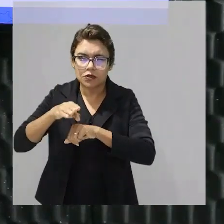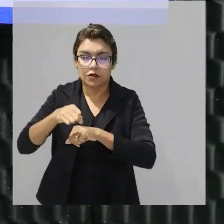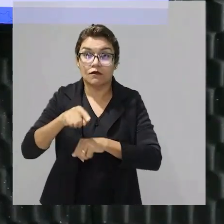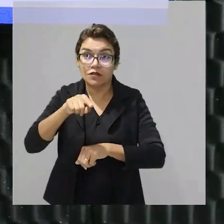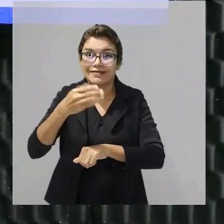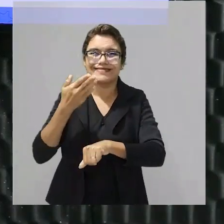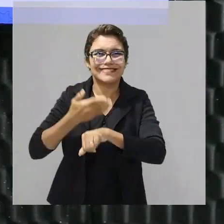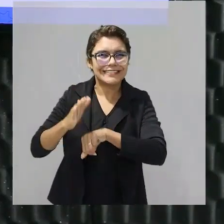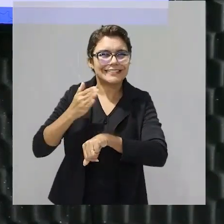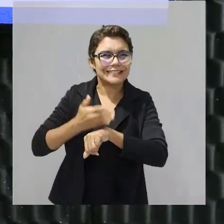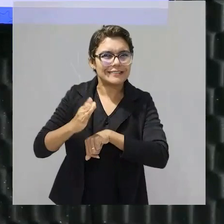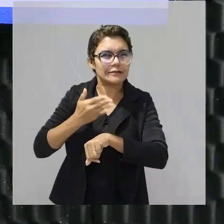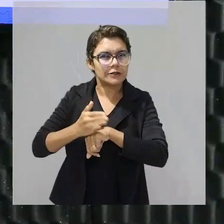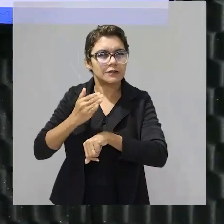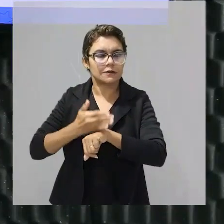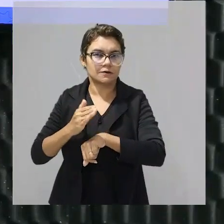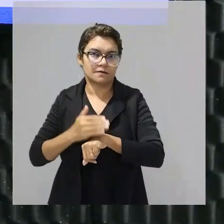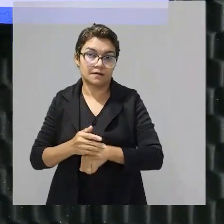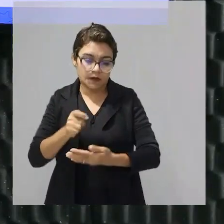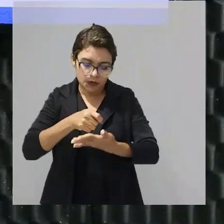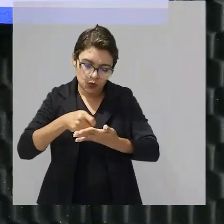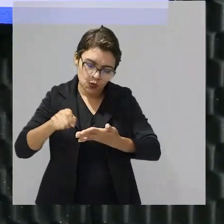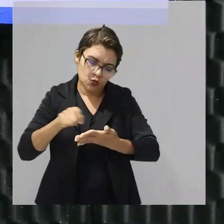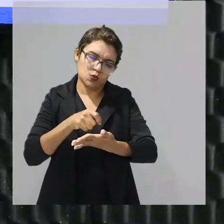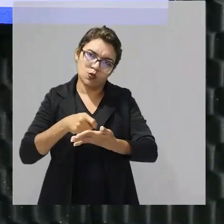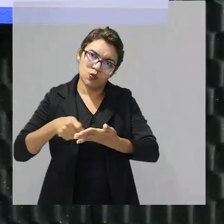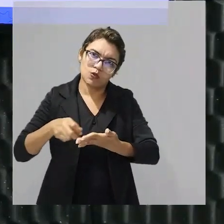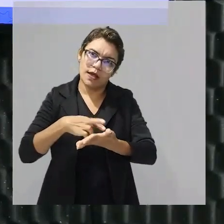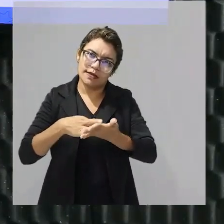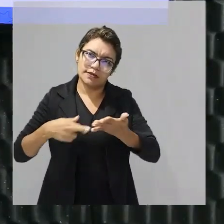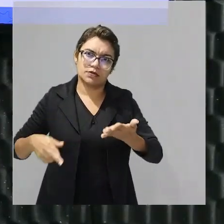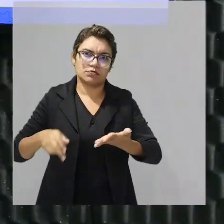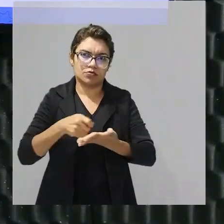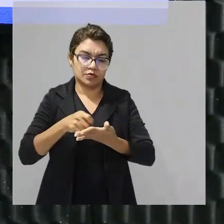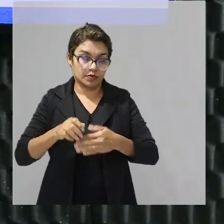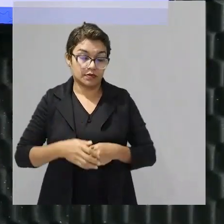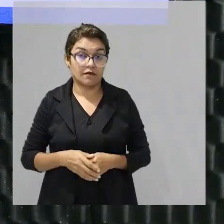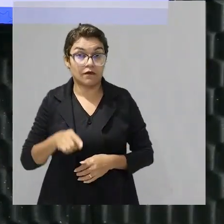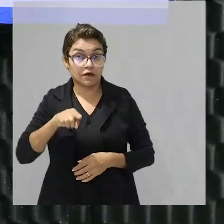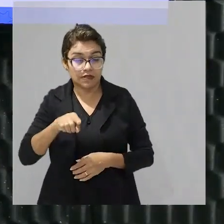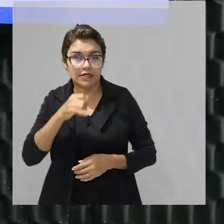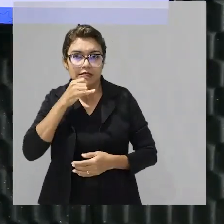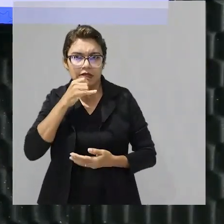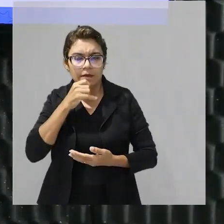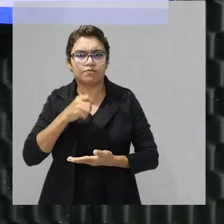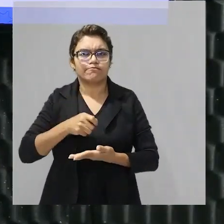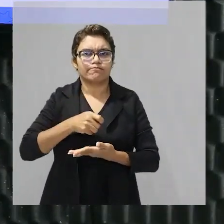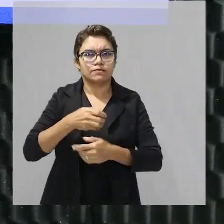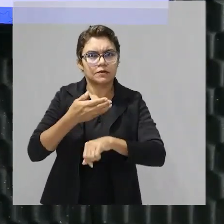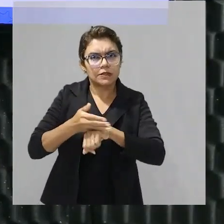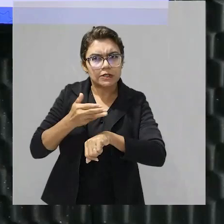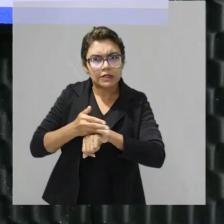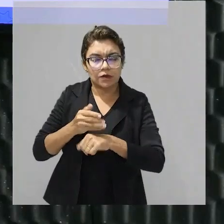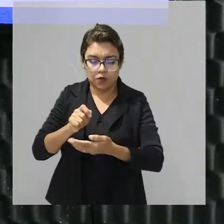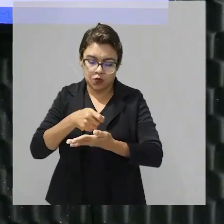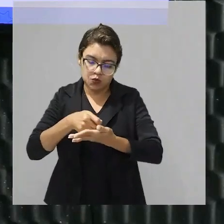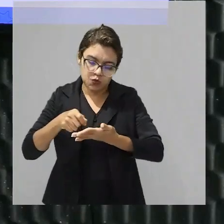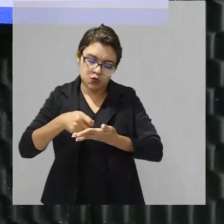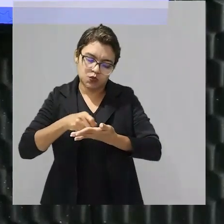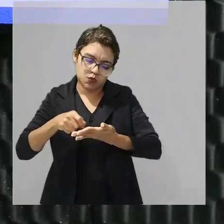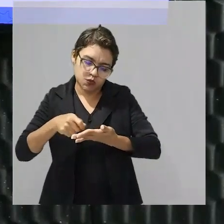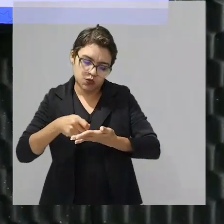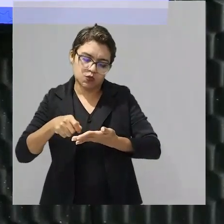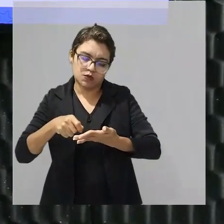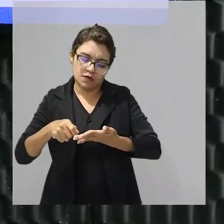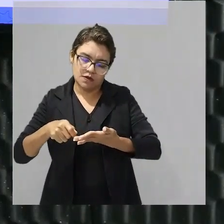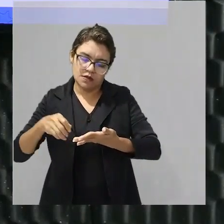que os exemplos e explicações sobre os elementos que a gente viu, né? Ação, agente, modo e efeito.